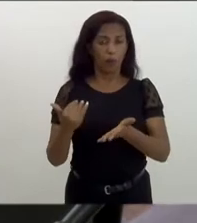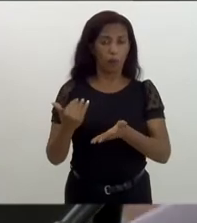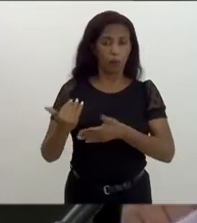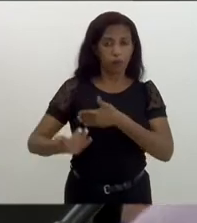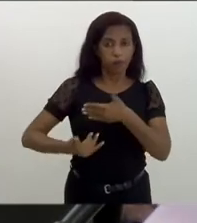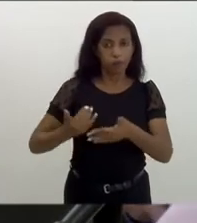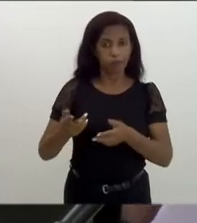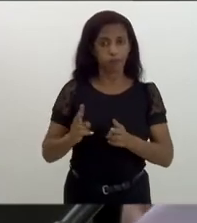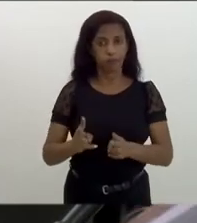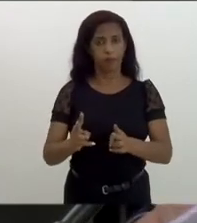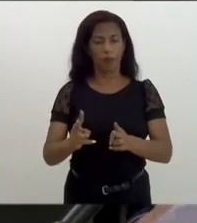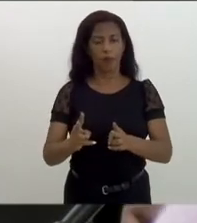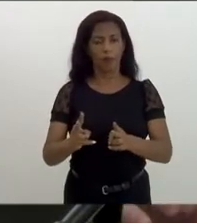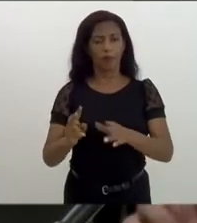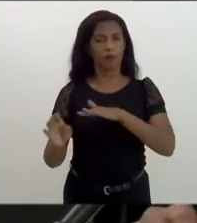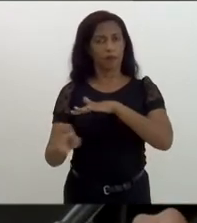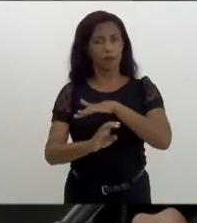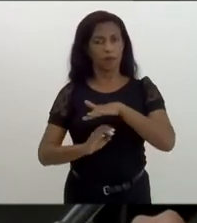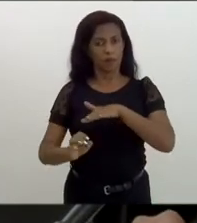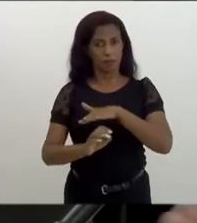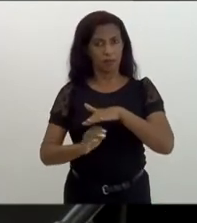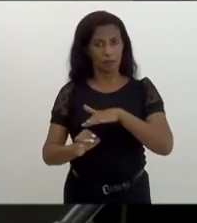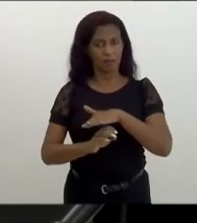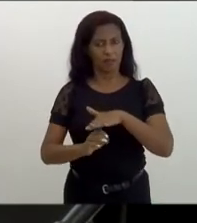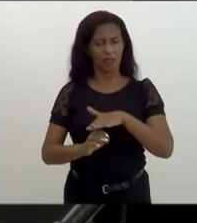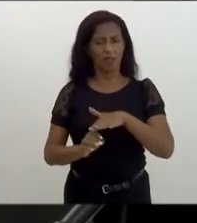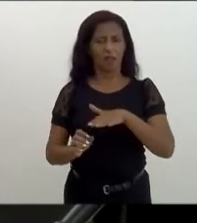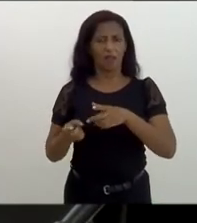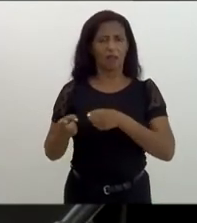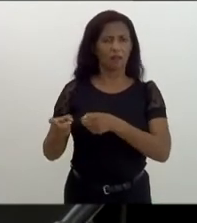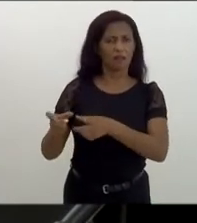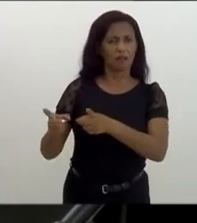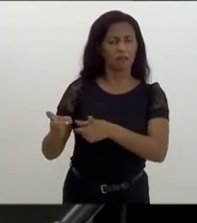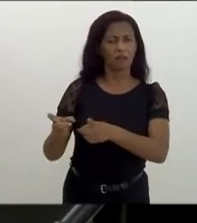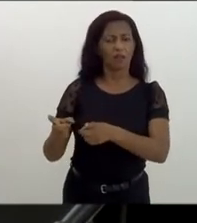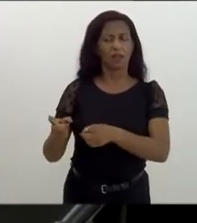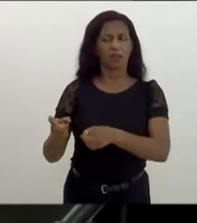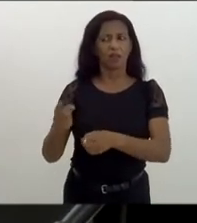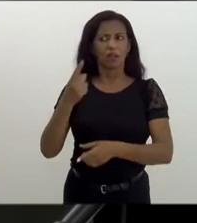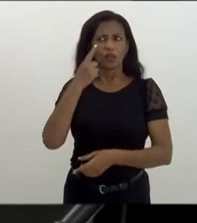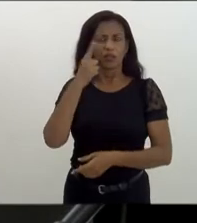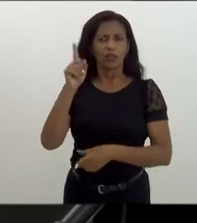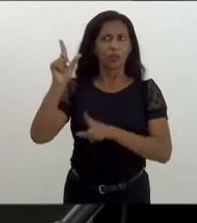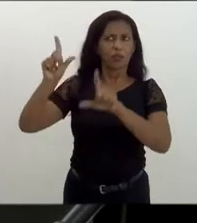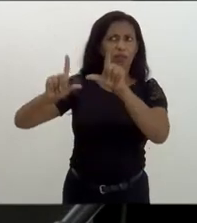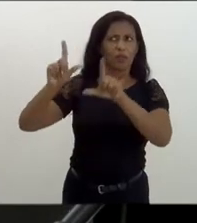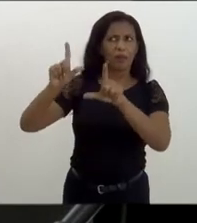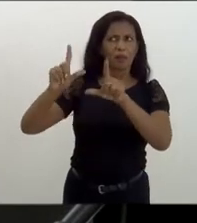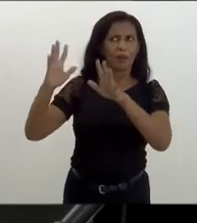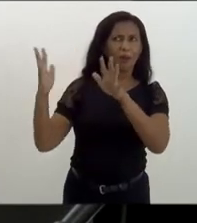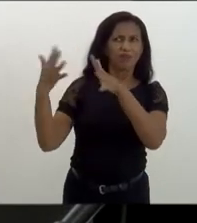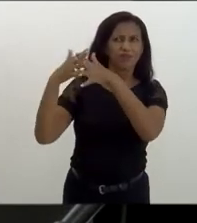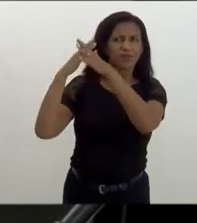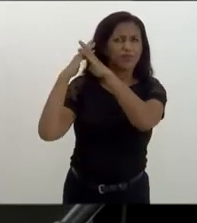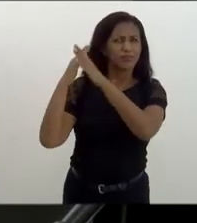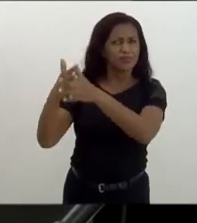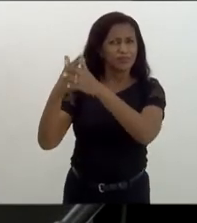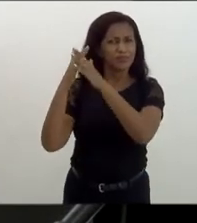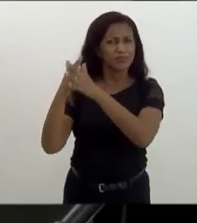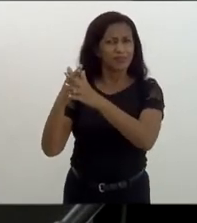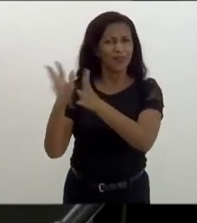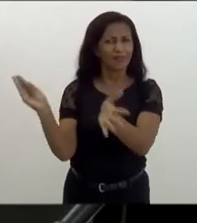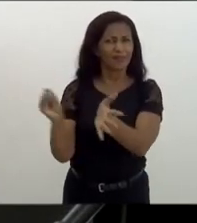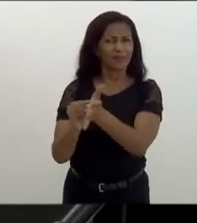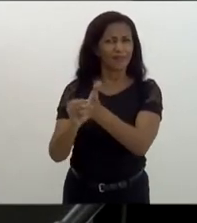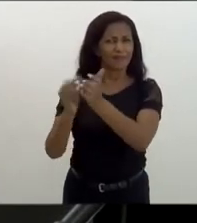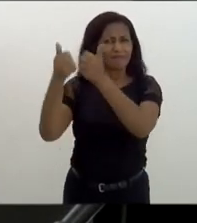tocar o processo das empresas em ventilação nós chegamos a conclusão de que a reportagem muito mais confundiu do que